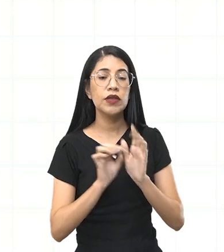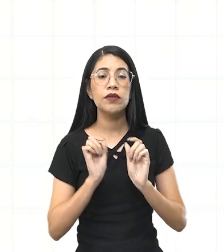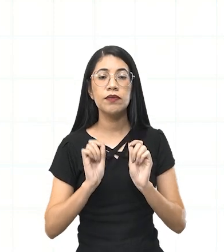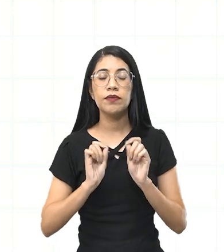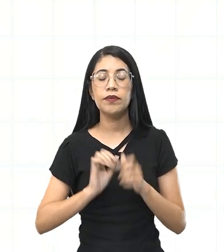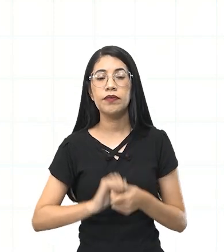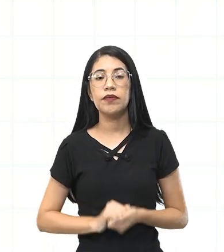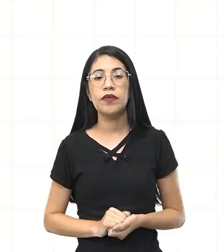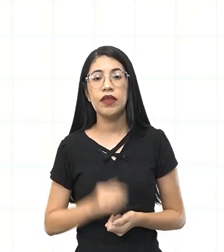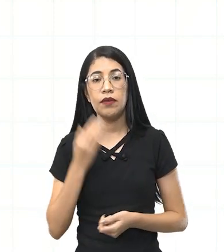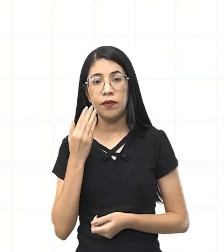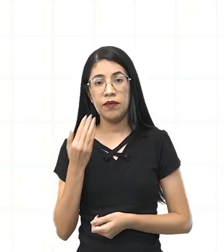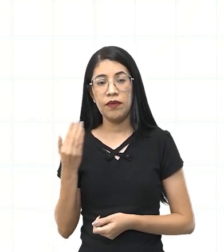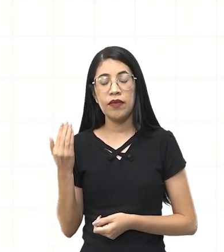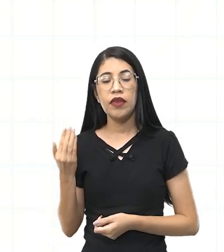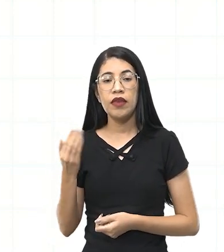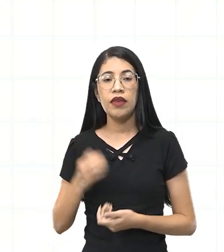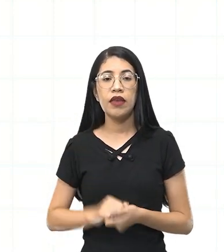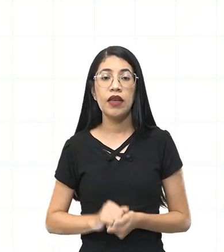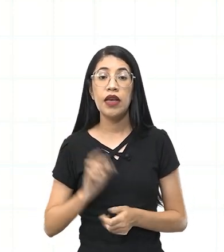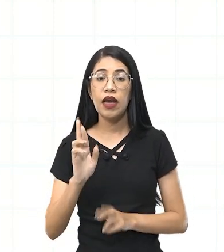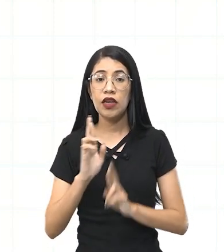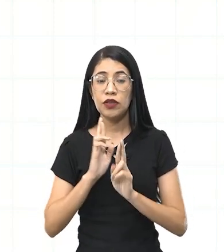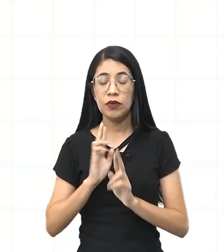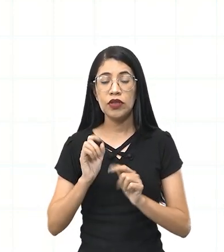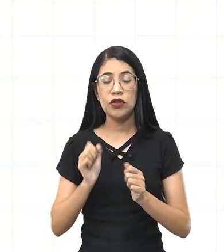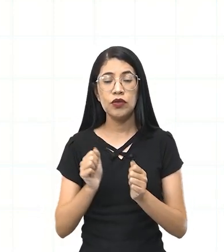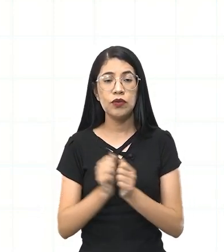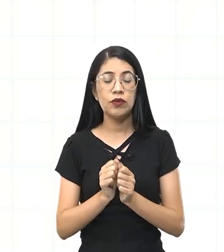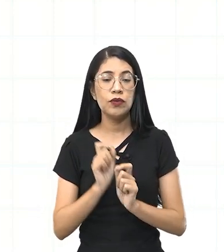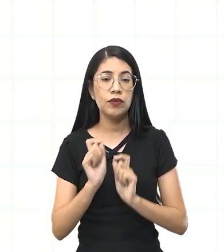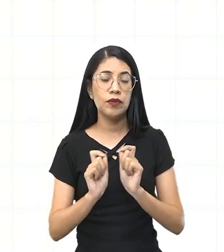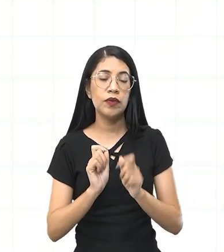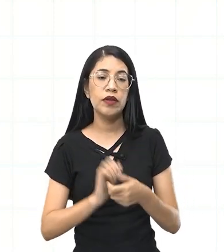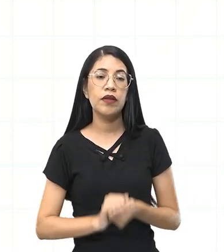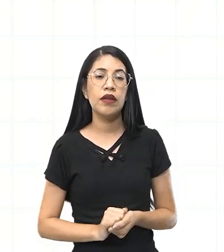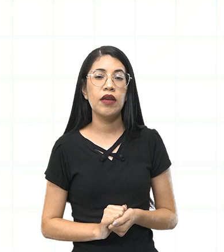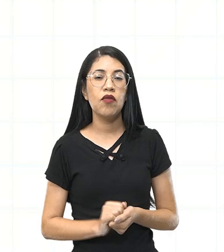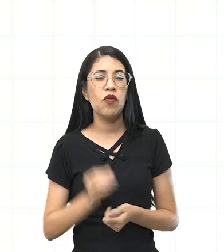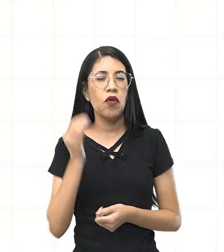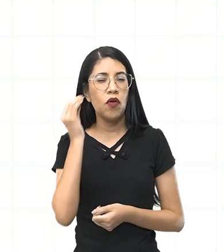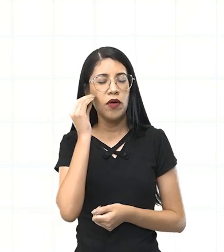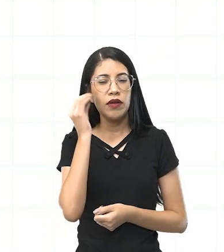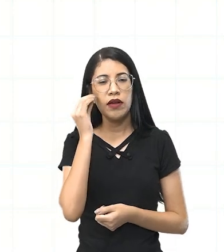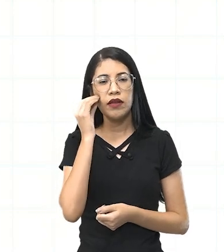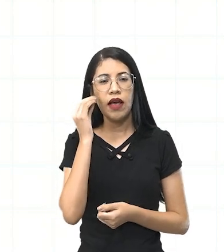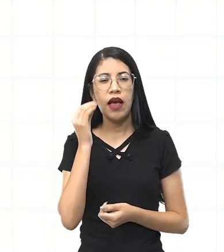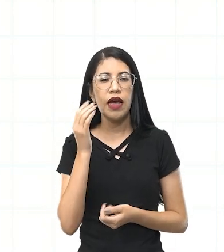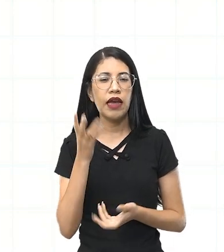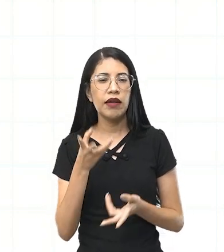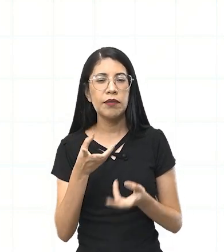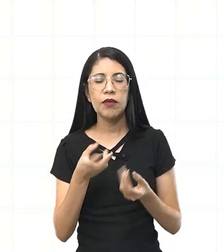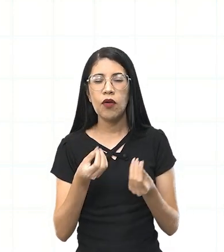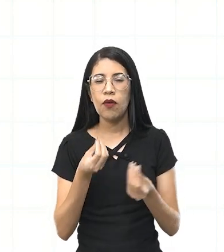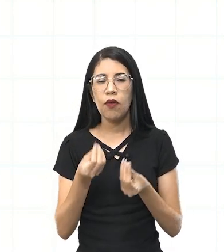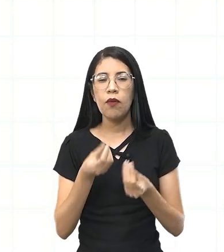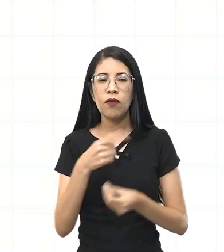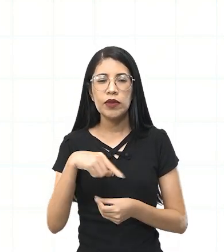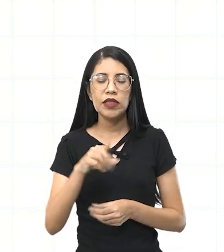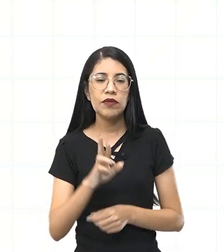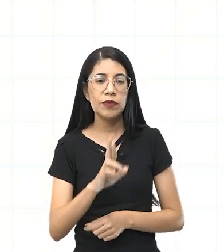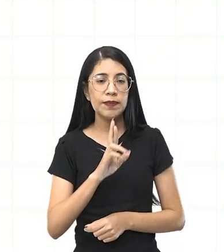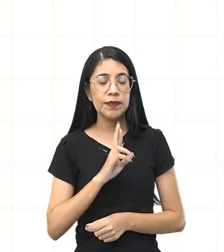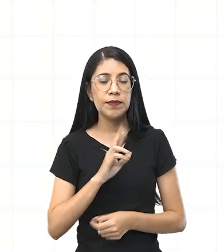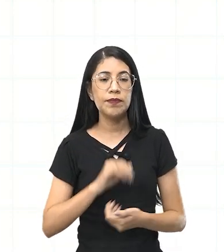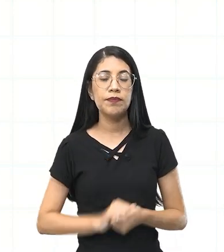Então, acompanhem comigo, respondam comigo, que eu vou tentar ler a mente de vocês aí para saber o que vocês vão responder. Olha